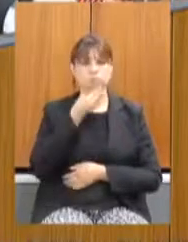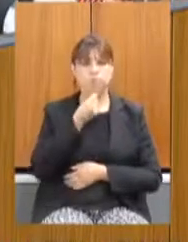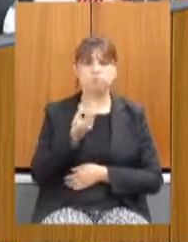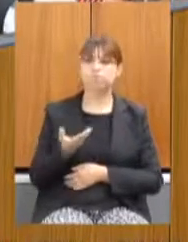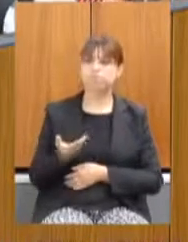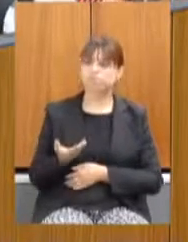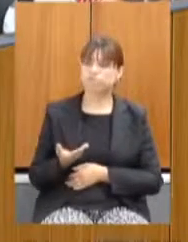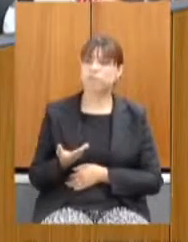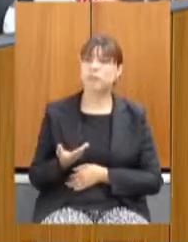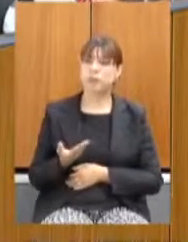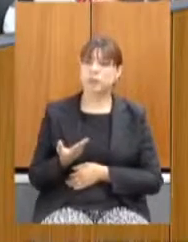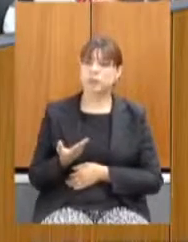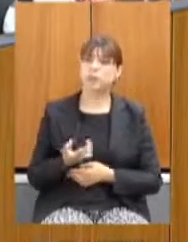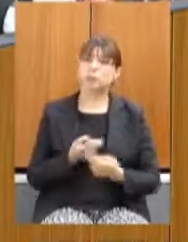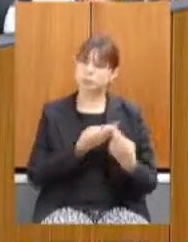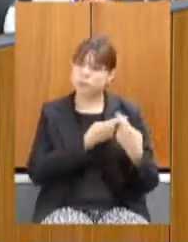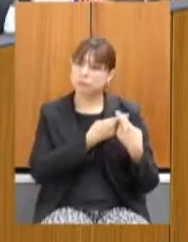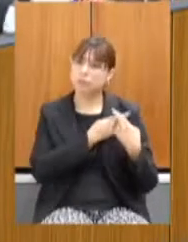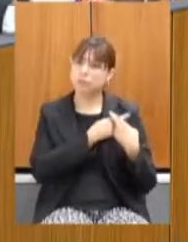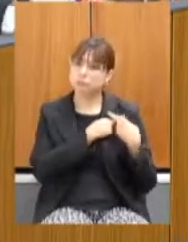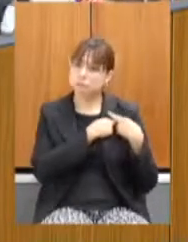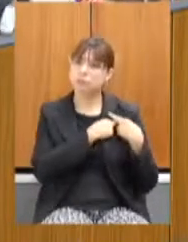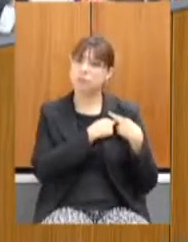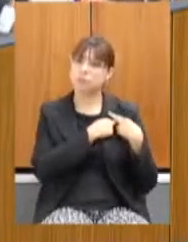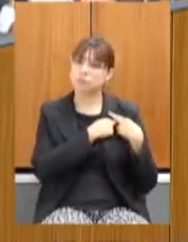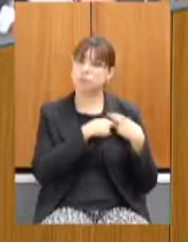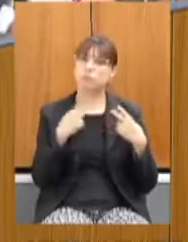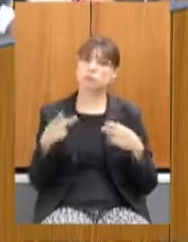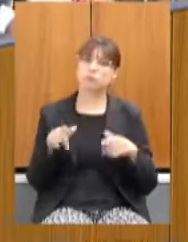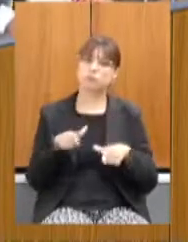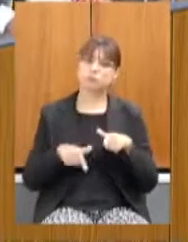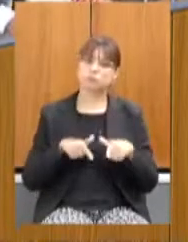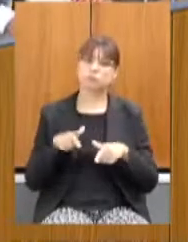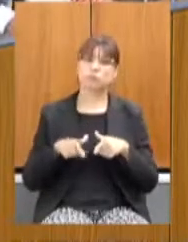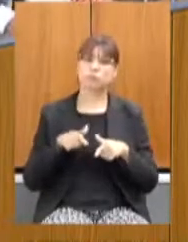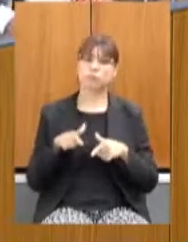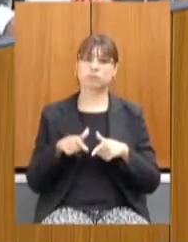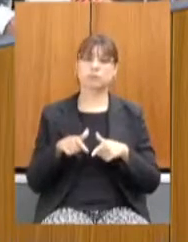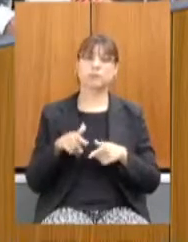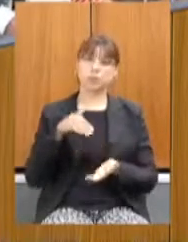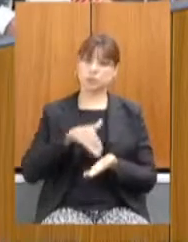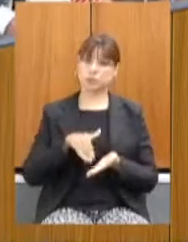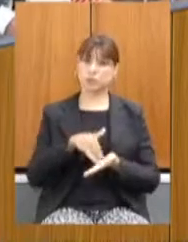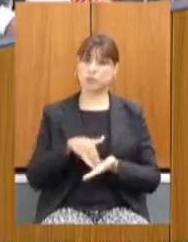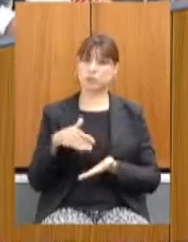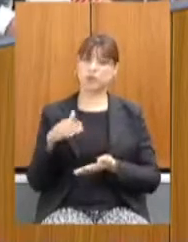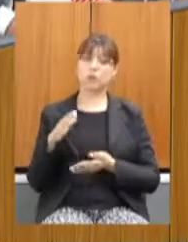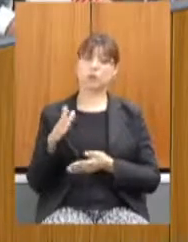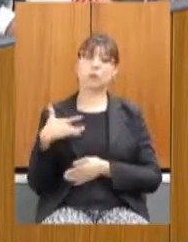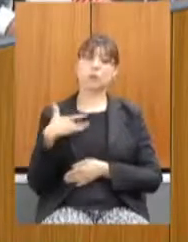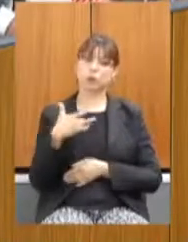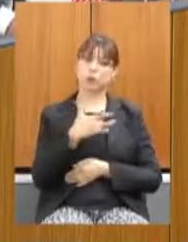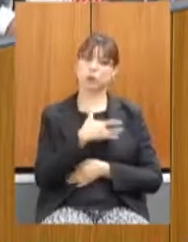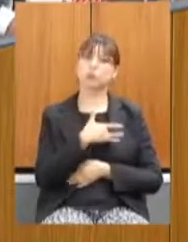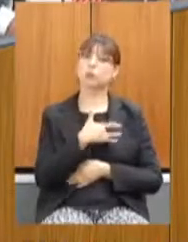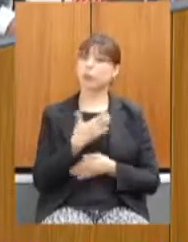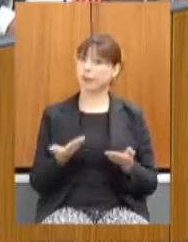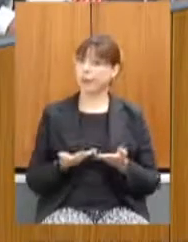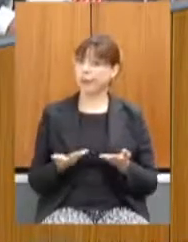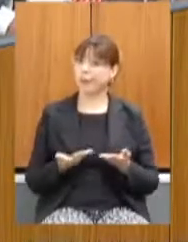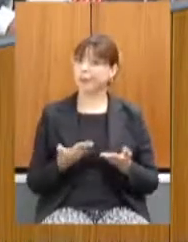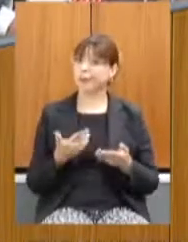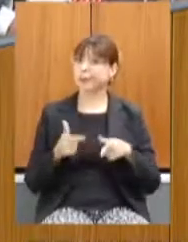que que tem muita responsabilidade no carro e a secretaria de saúde tem agora grave emissão nas suas mãos